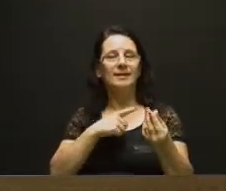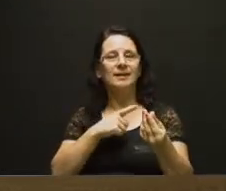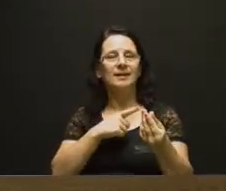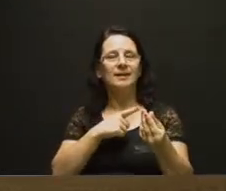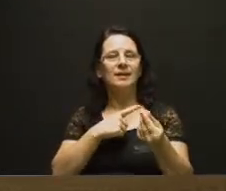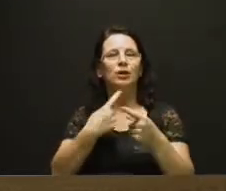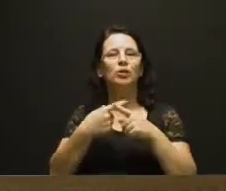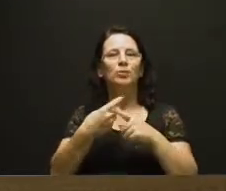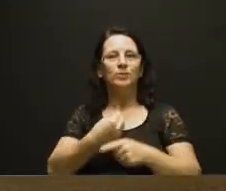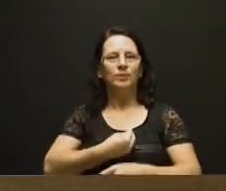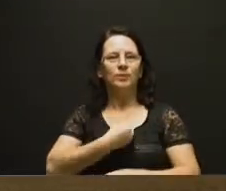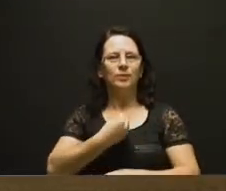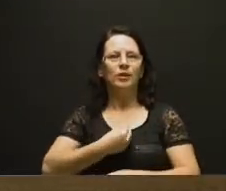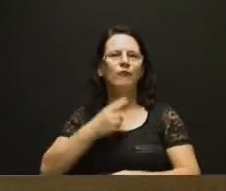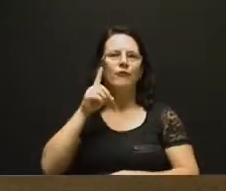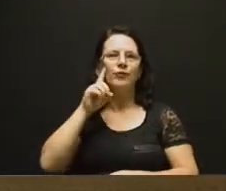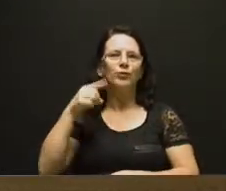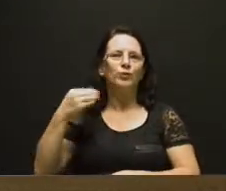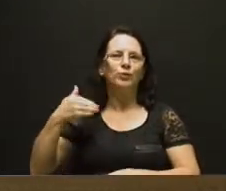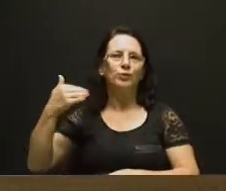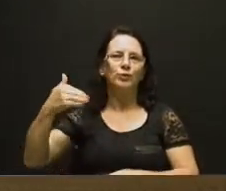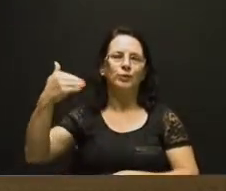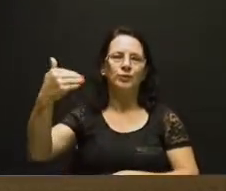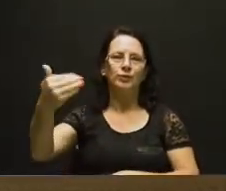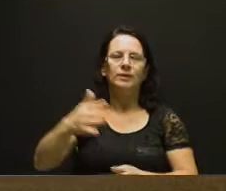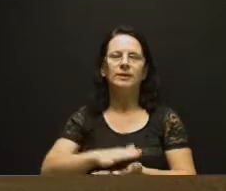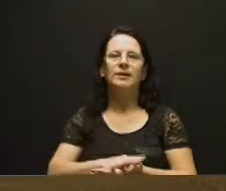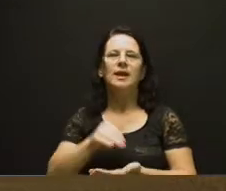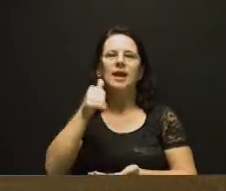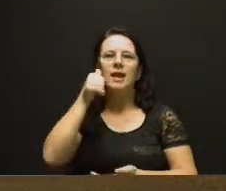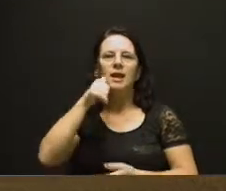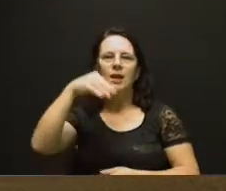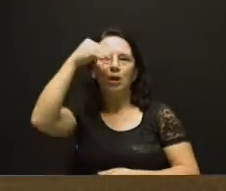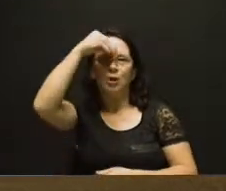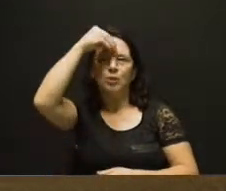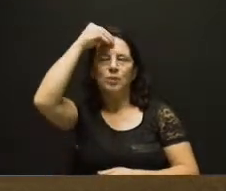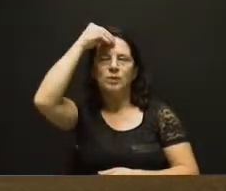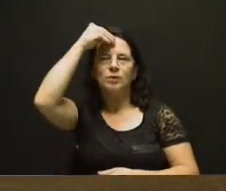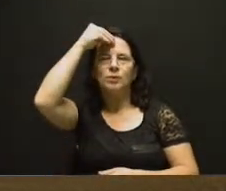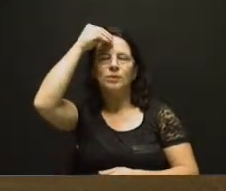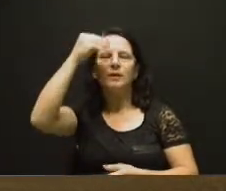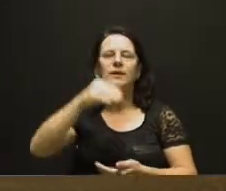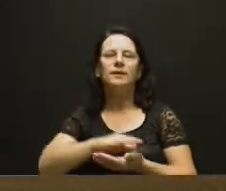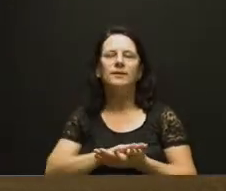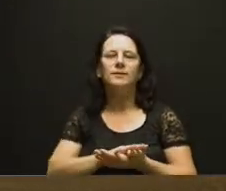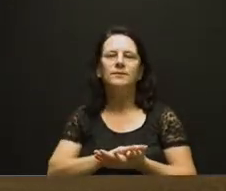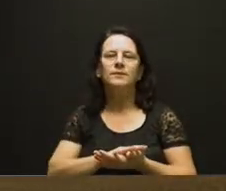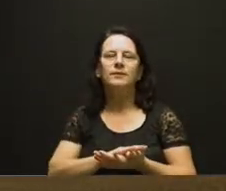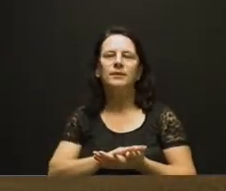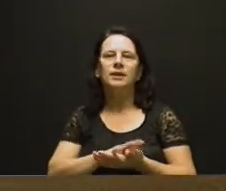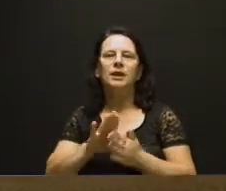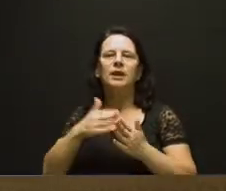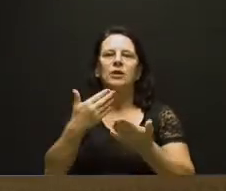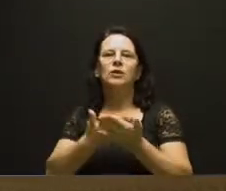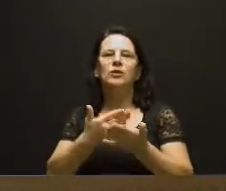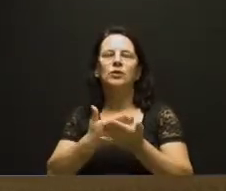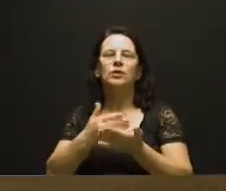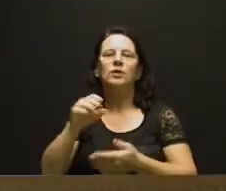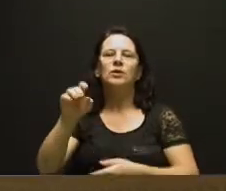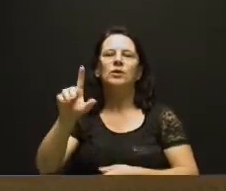vivo diariamente né uma sobrinha aberto estudo lorena que ela é cadeirante